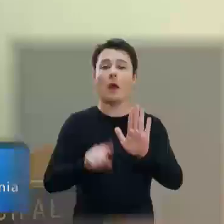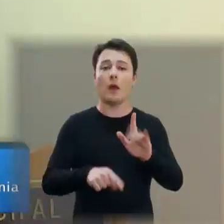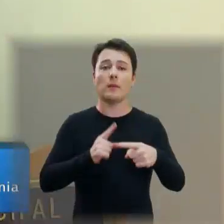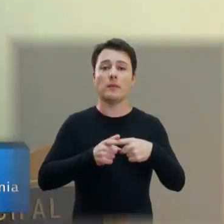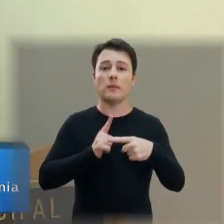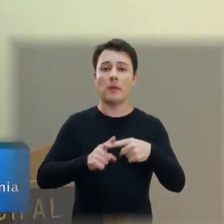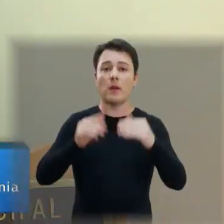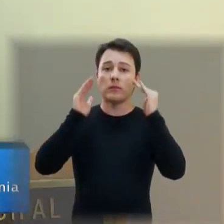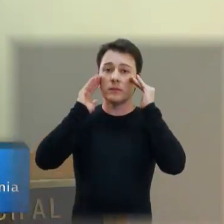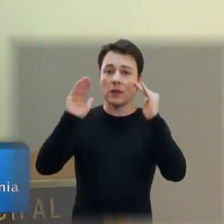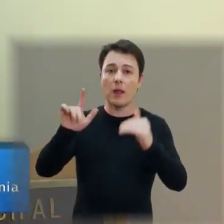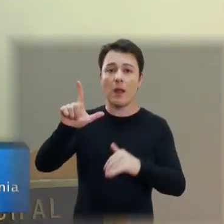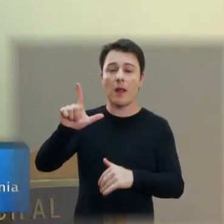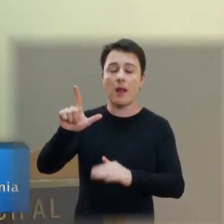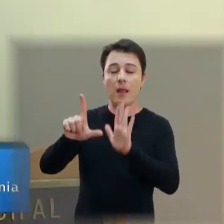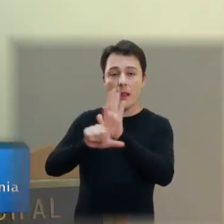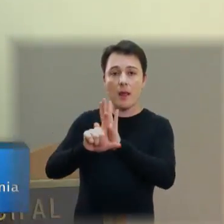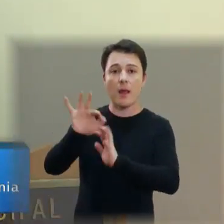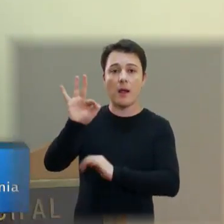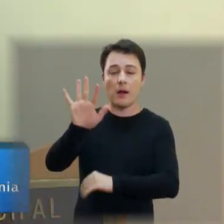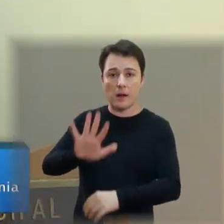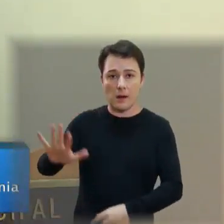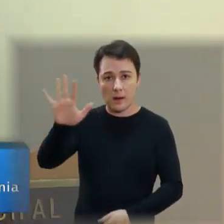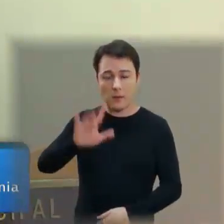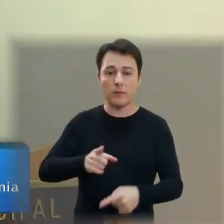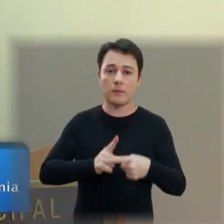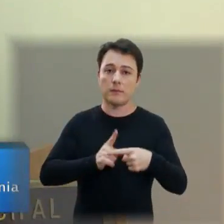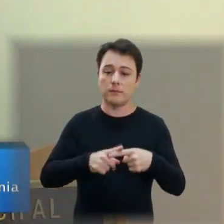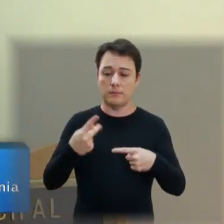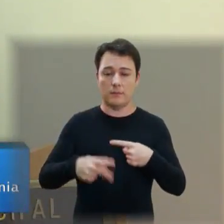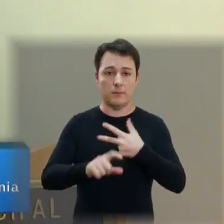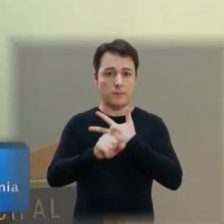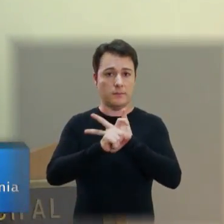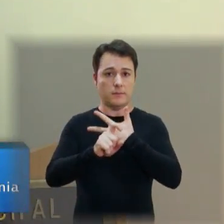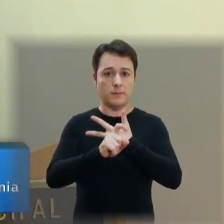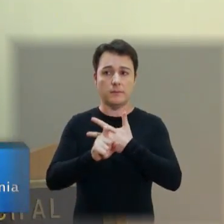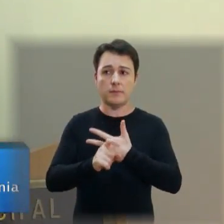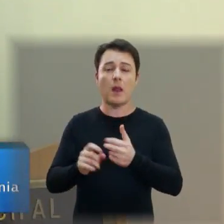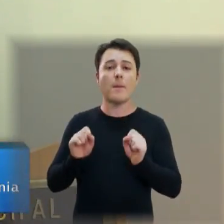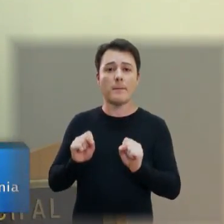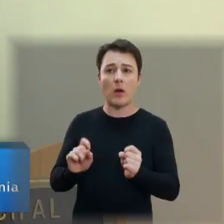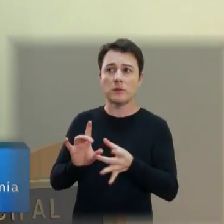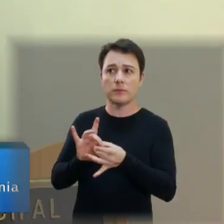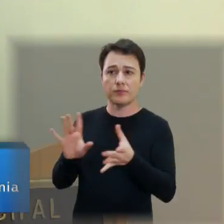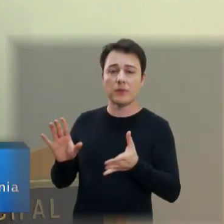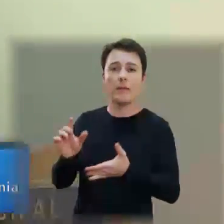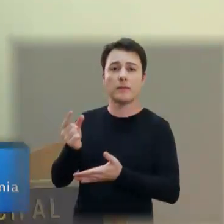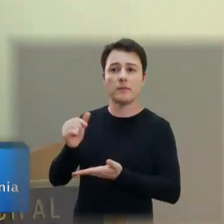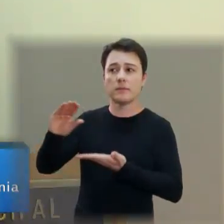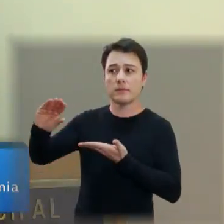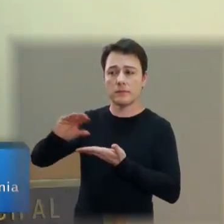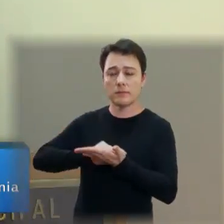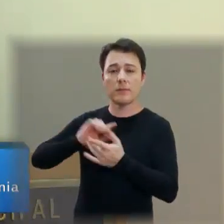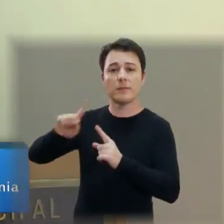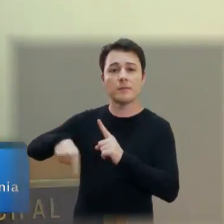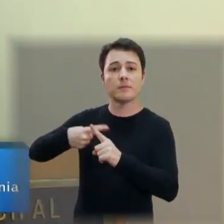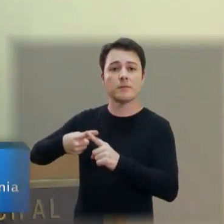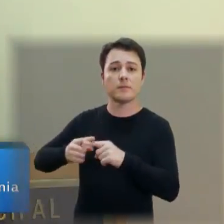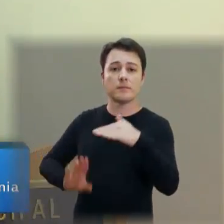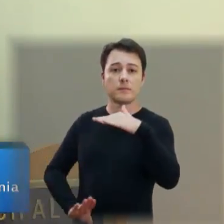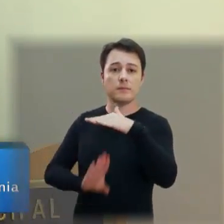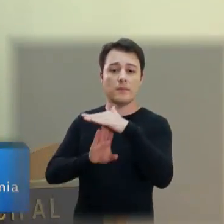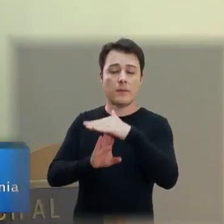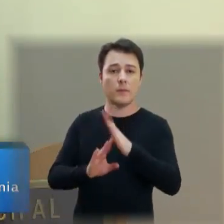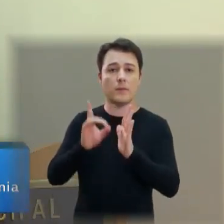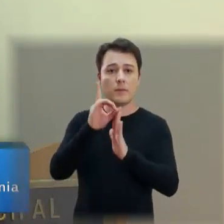lei federal que, ao mesmo tempo que faculta o Poder Executivo a abertura de créditos adicionais extraordinários por meio